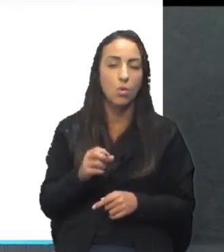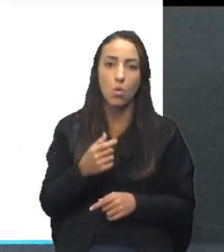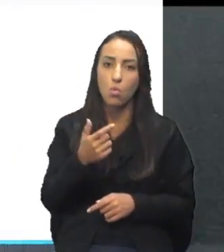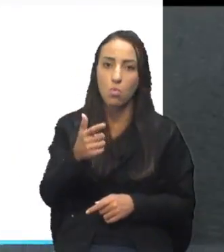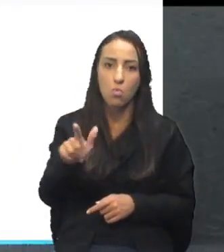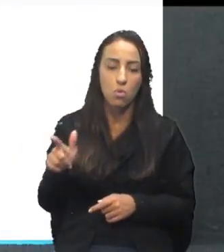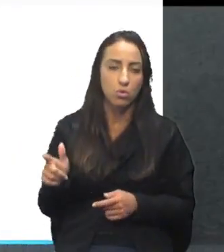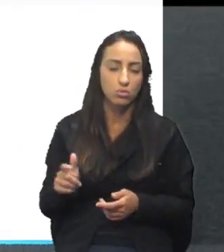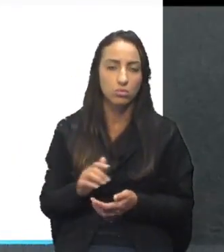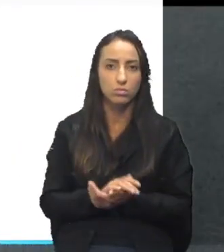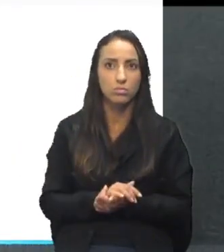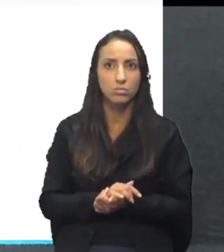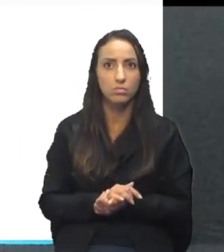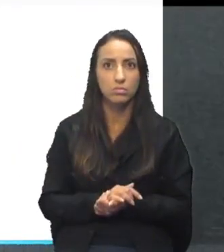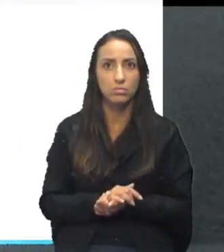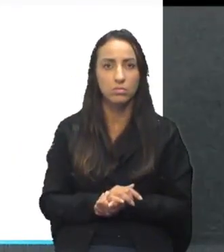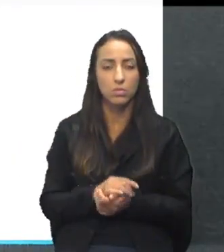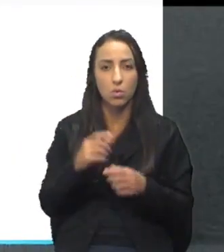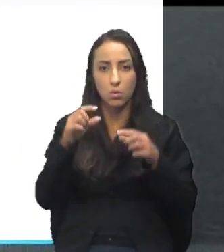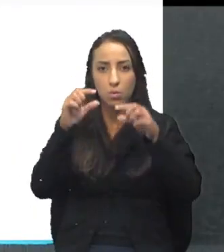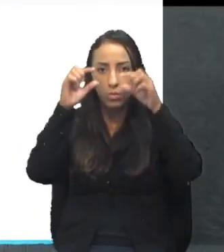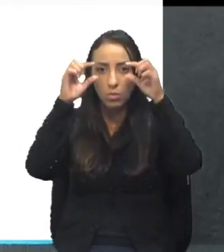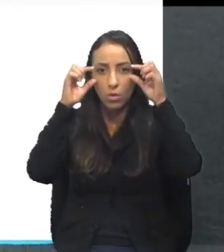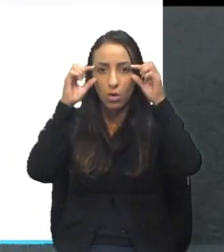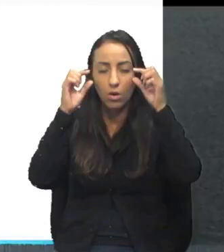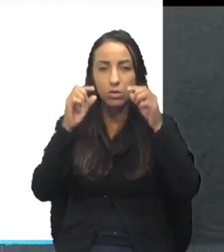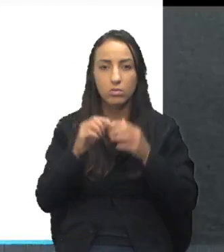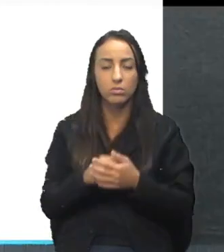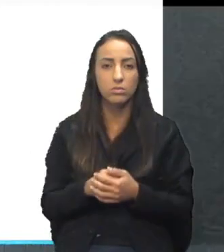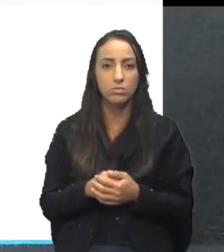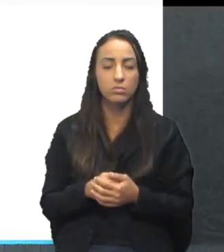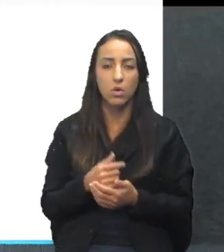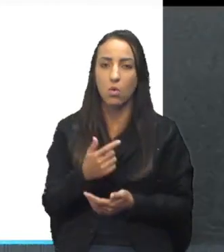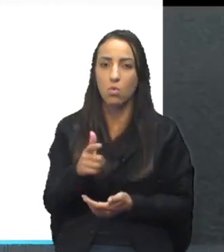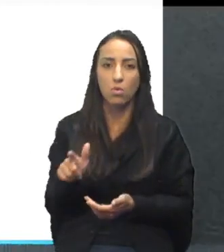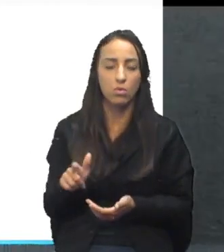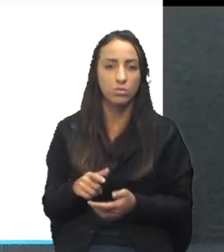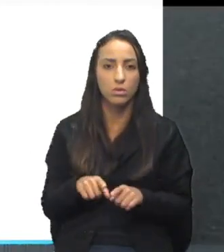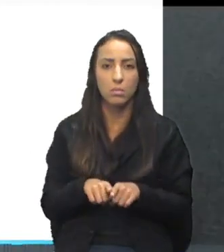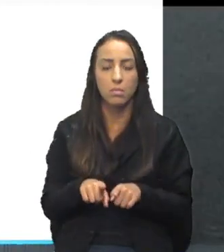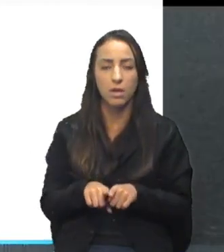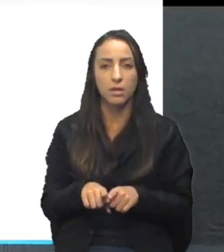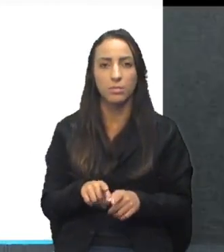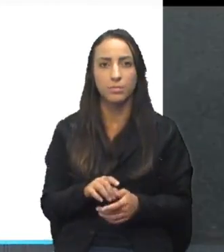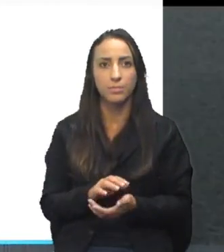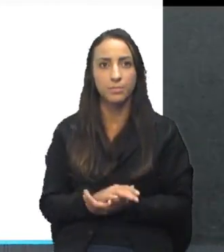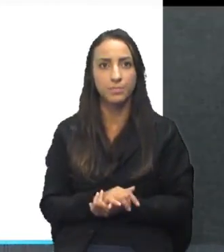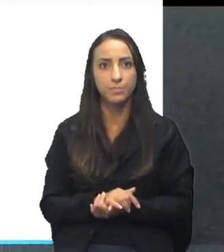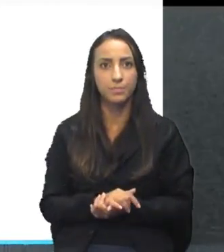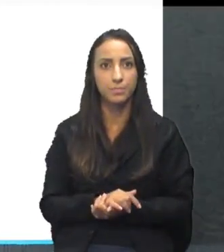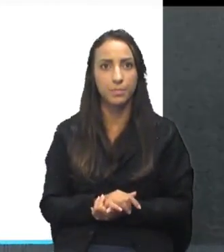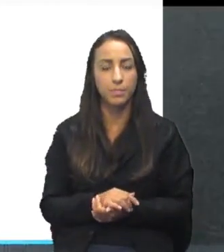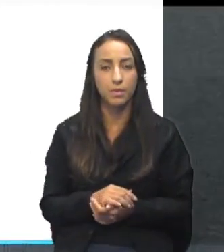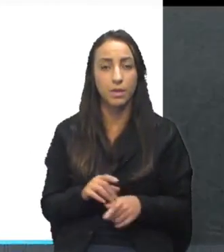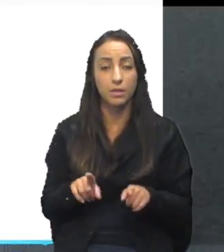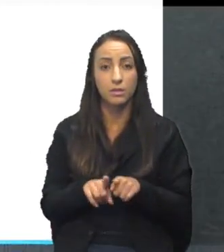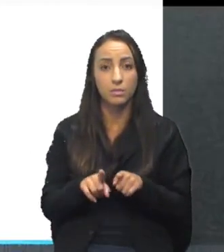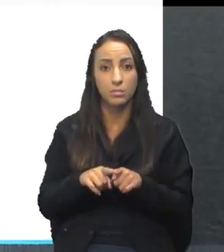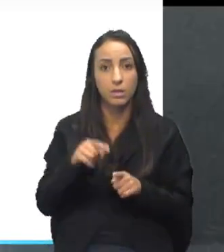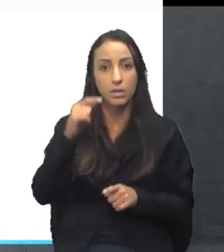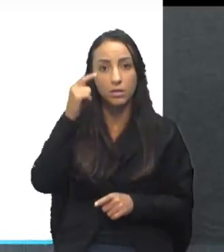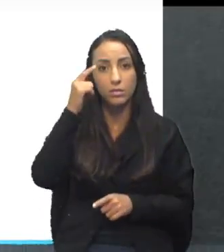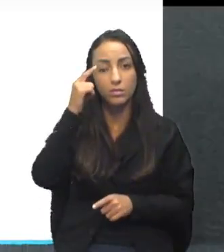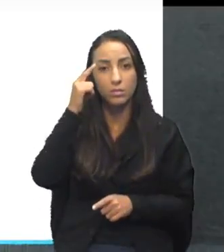outros, ou então de óculos ou outros materiais de uso pessoal. Manter as